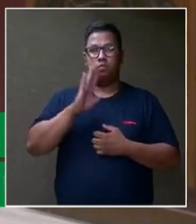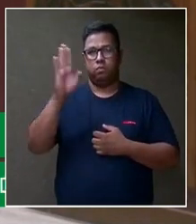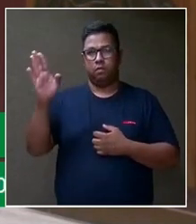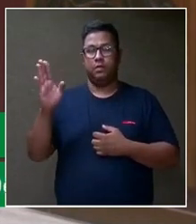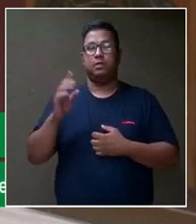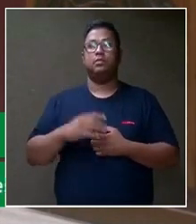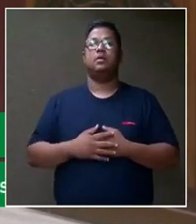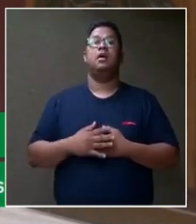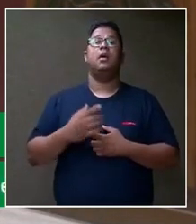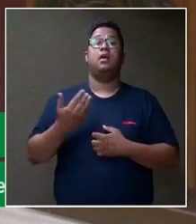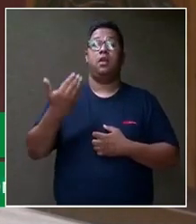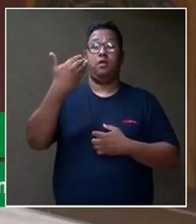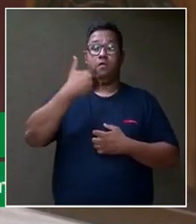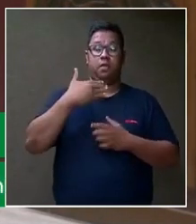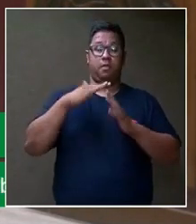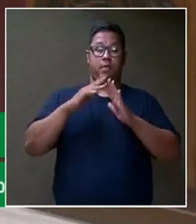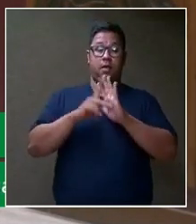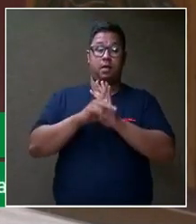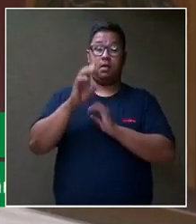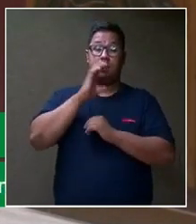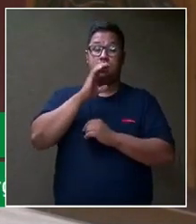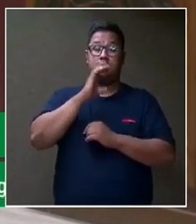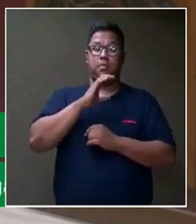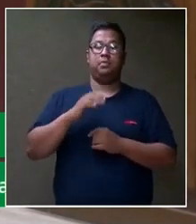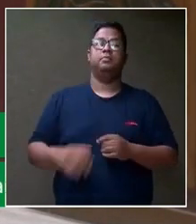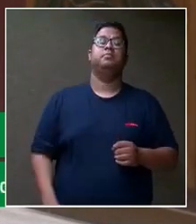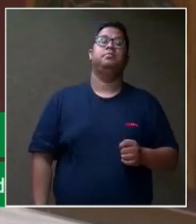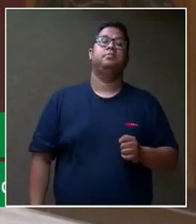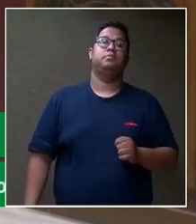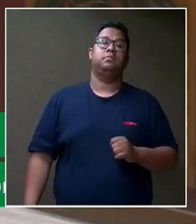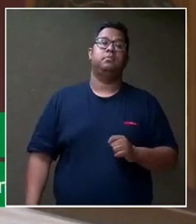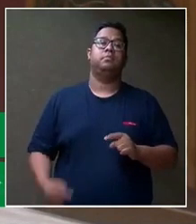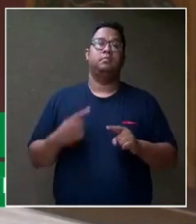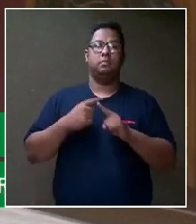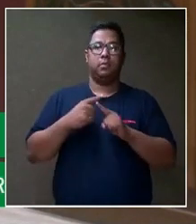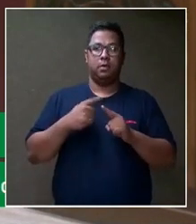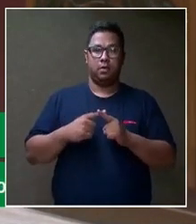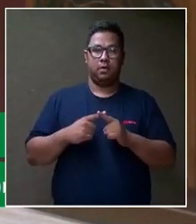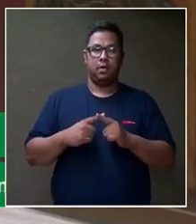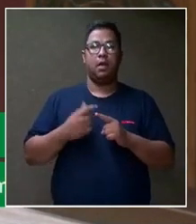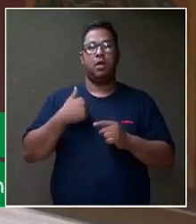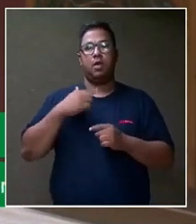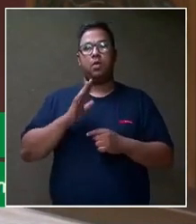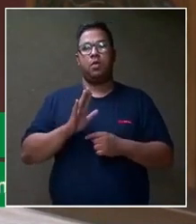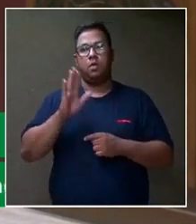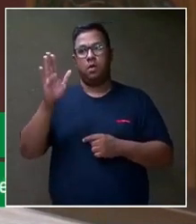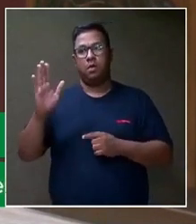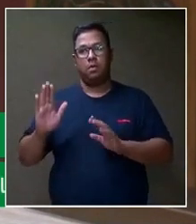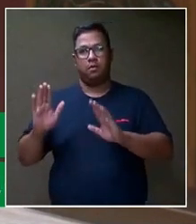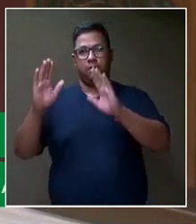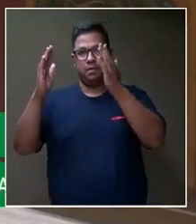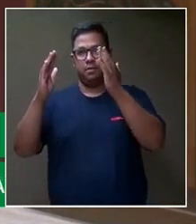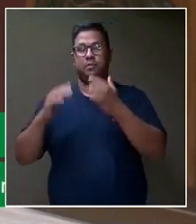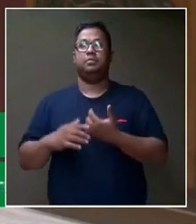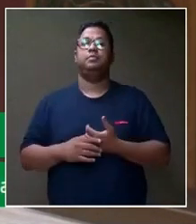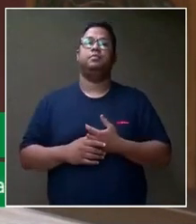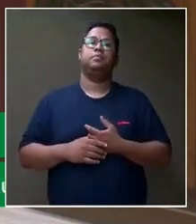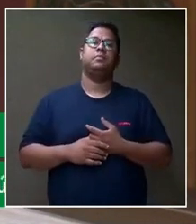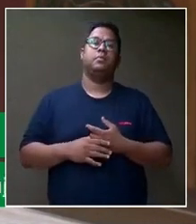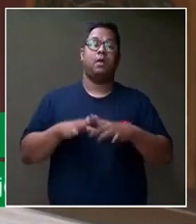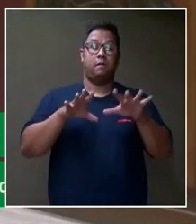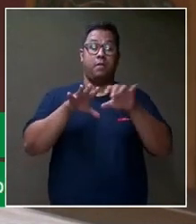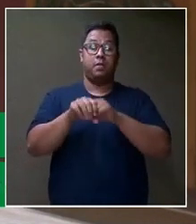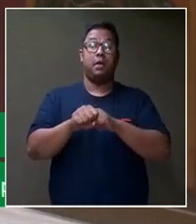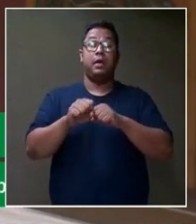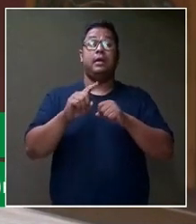festa. Ah, ela esteve lá em casa rapidinho, ela ia demorar pouco tempo, porque ela ia, eu ia para essa festa, é, para uma formatura.